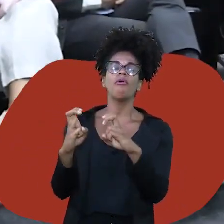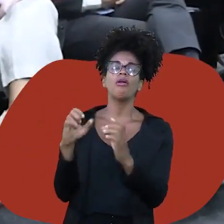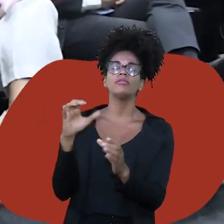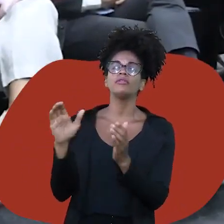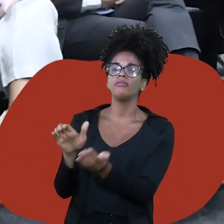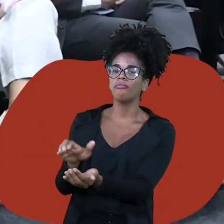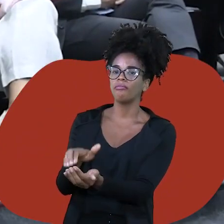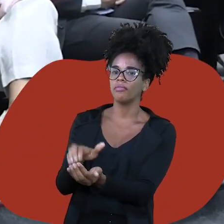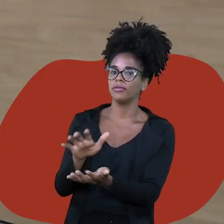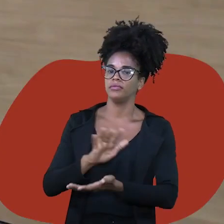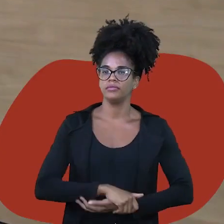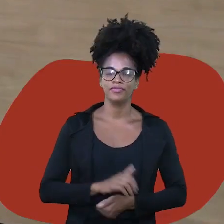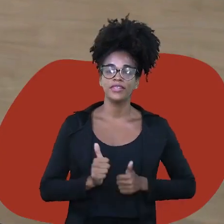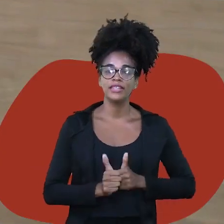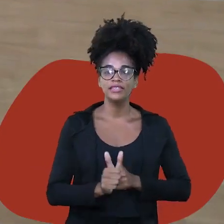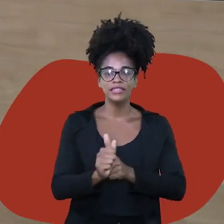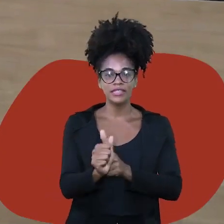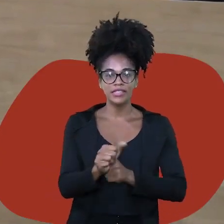no